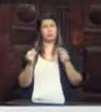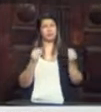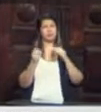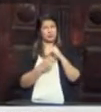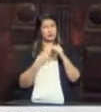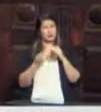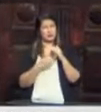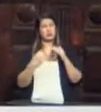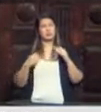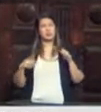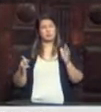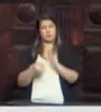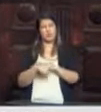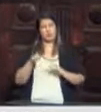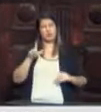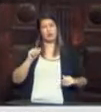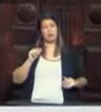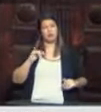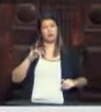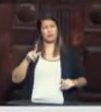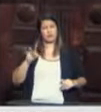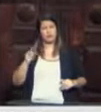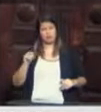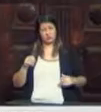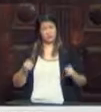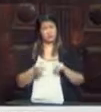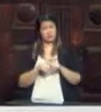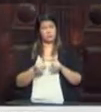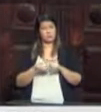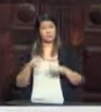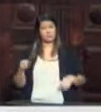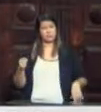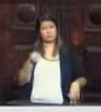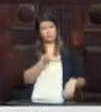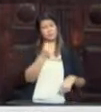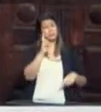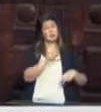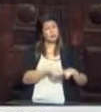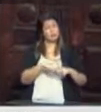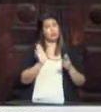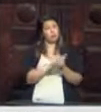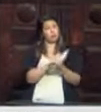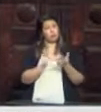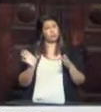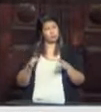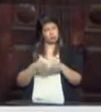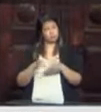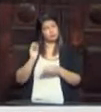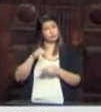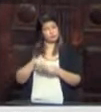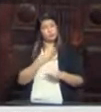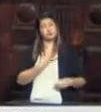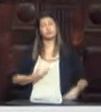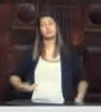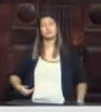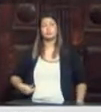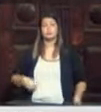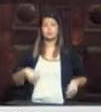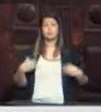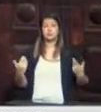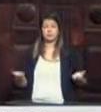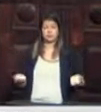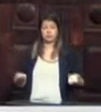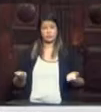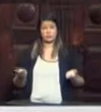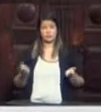na Lava Jato, e que inclusive já levou à prisão recentemente alguns membros do governo. Ao mesmo tempo